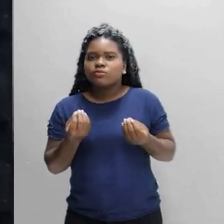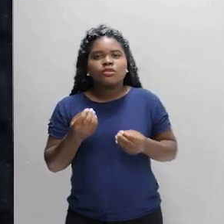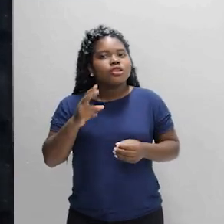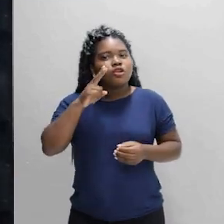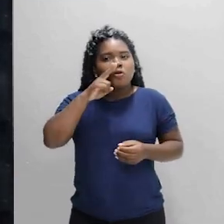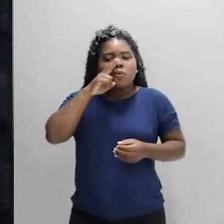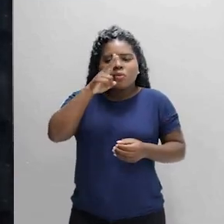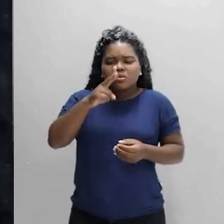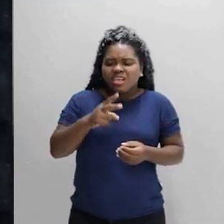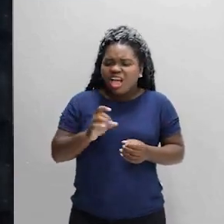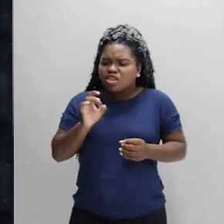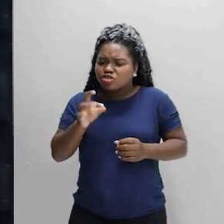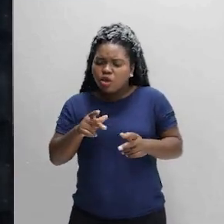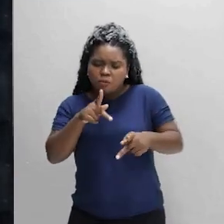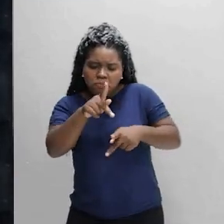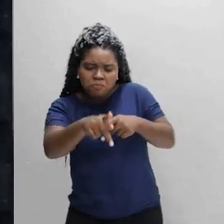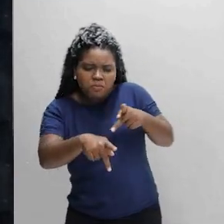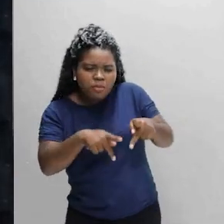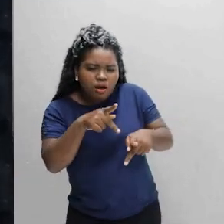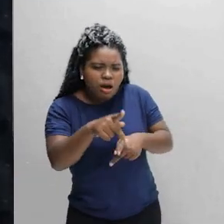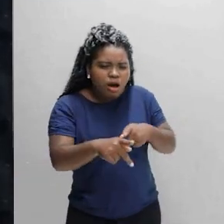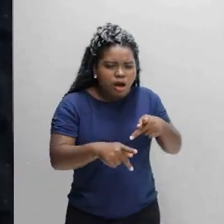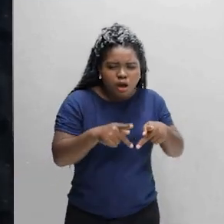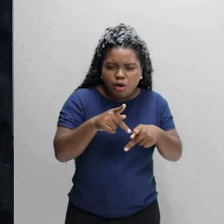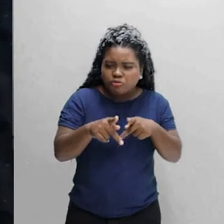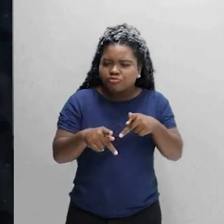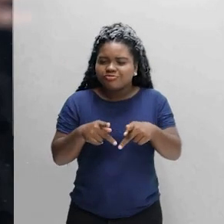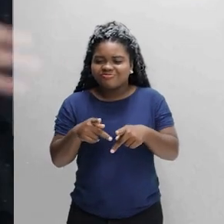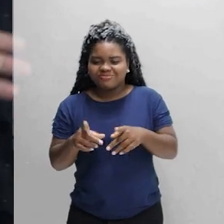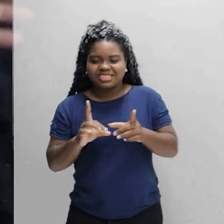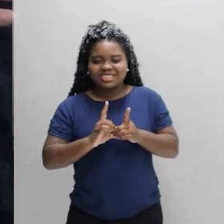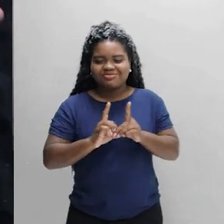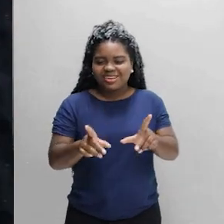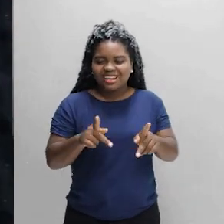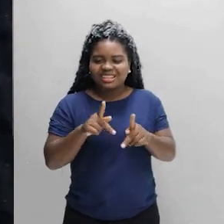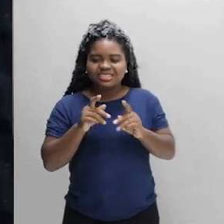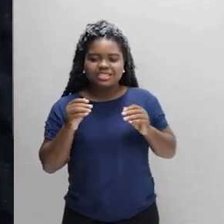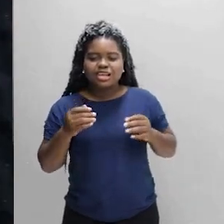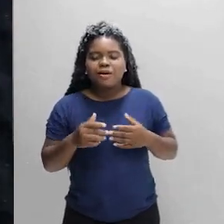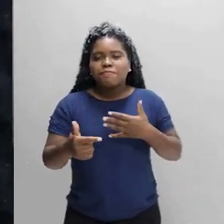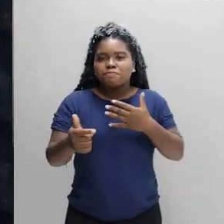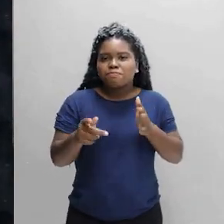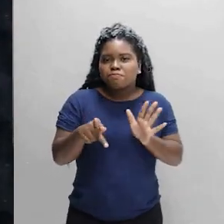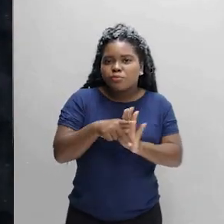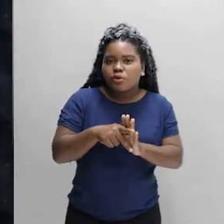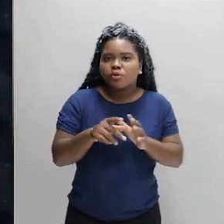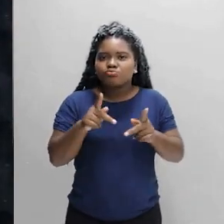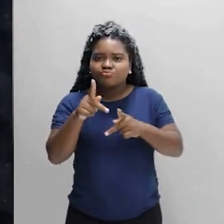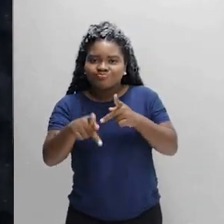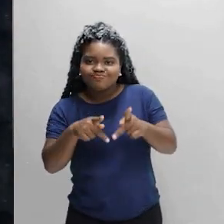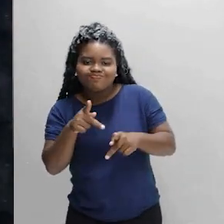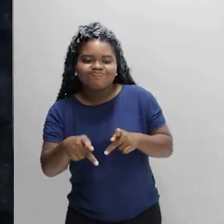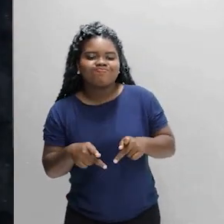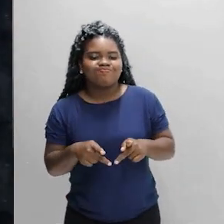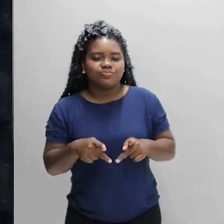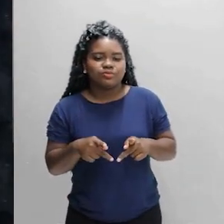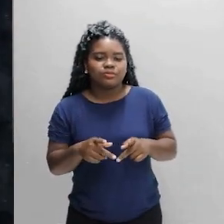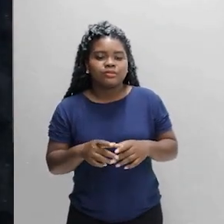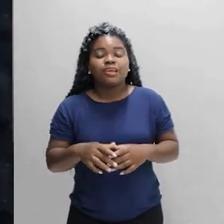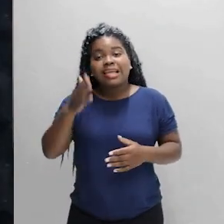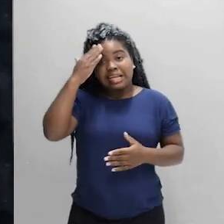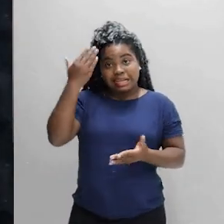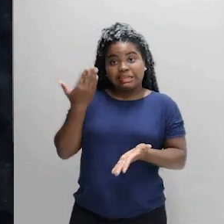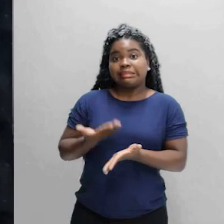do povo, a soberania da democracia é do povo. Ele não acredita nisso. Ele acredita que a democracia seja uma estrutura,